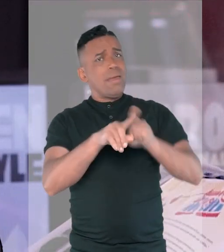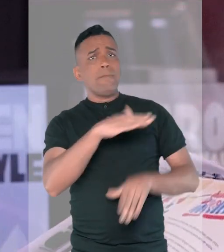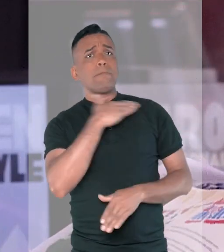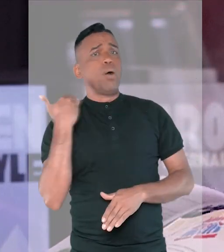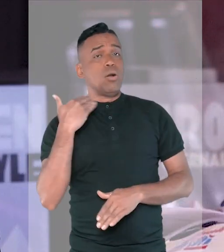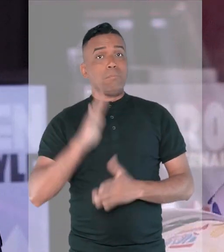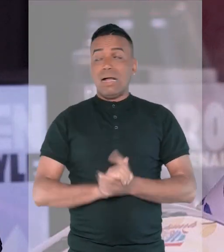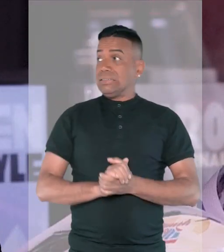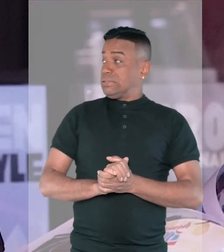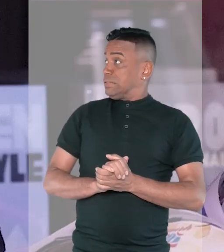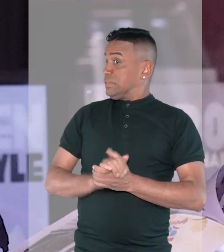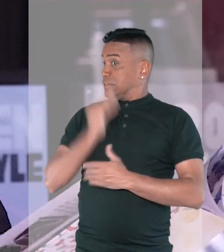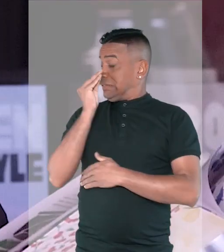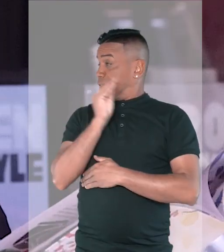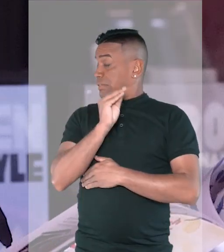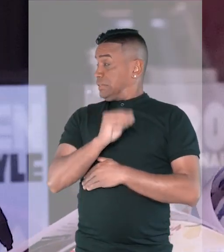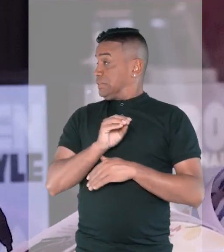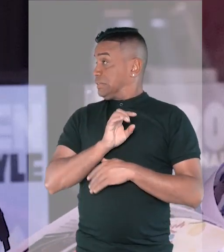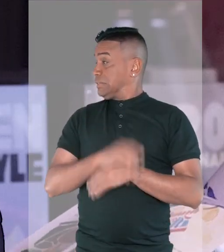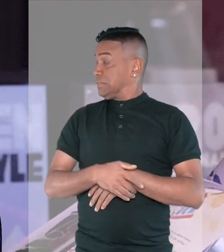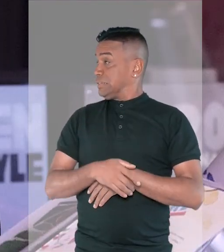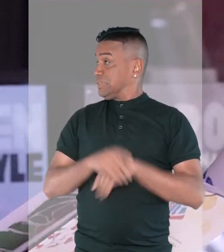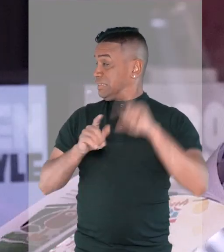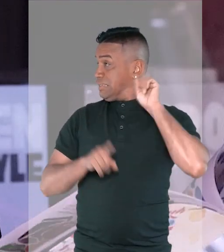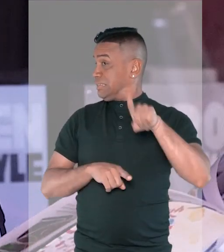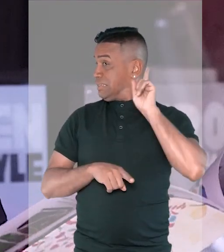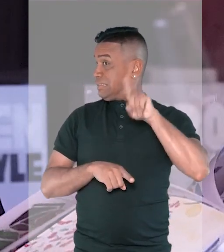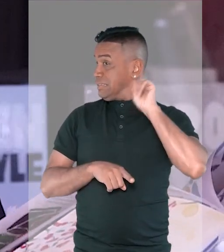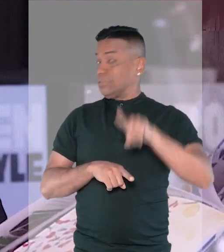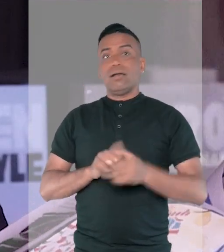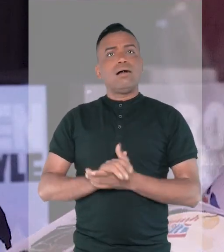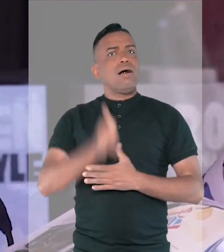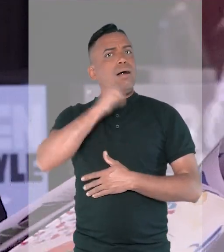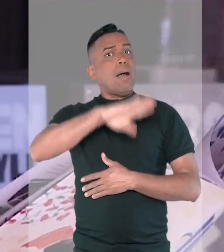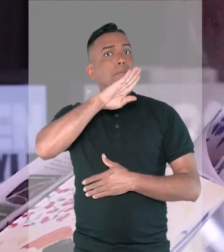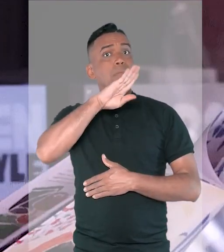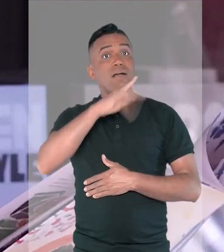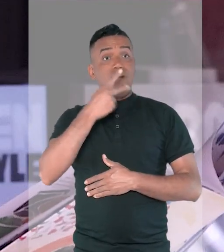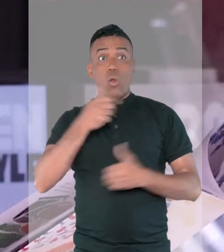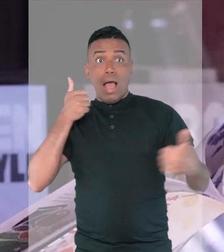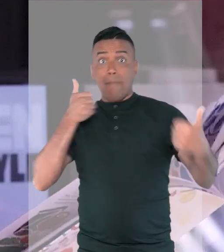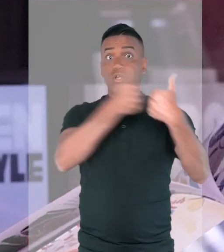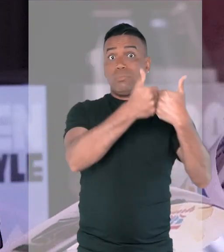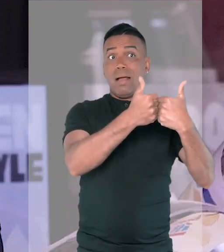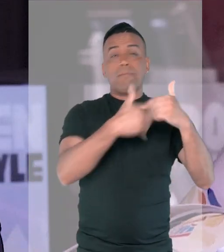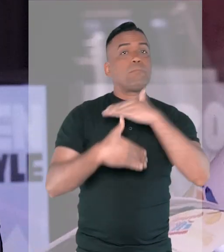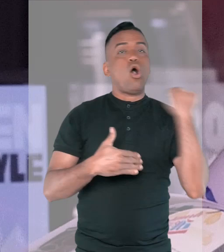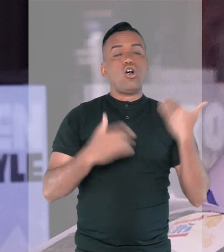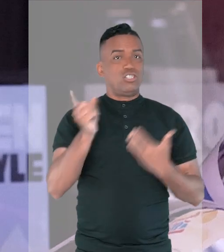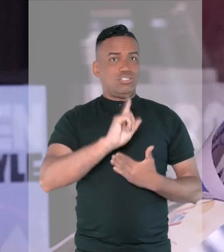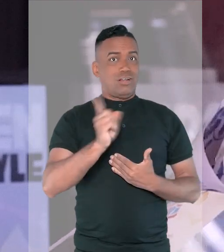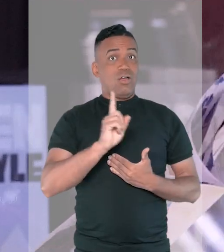a morte, mas rapidamente viravam a cabeça e fingiam que ela não estava ali. Minha mãe disse para eu não me aproximar